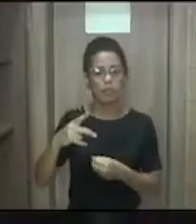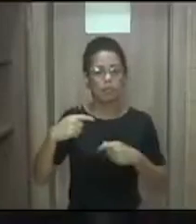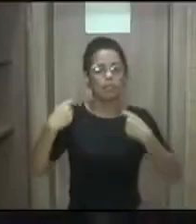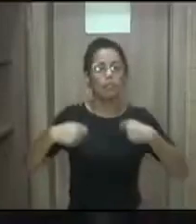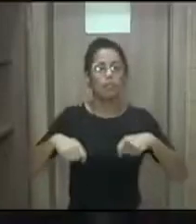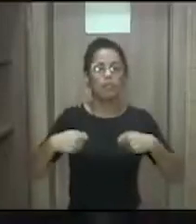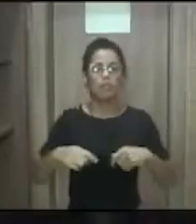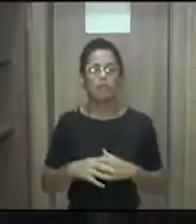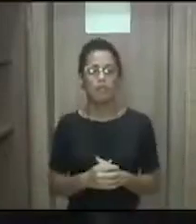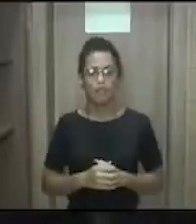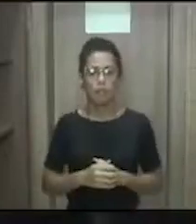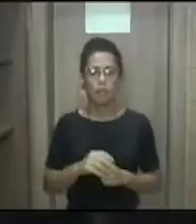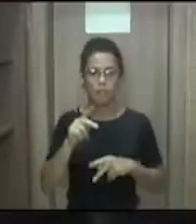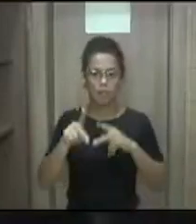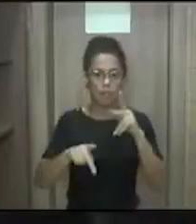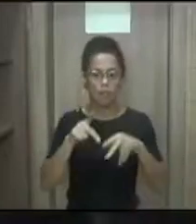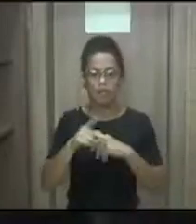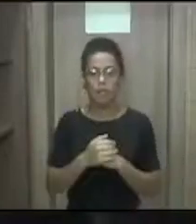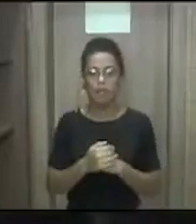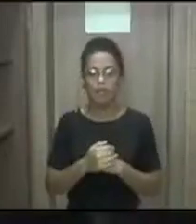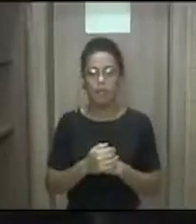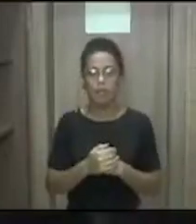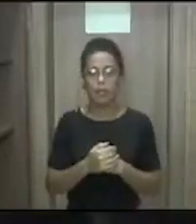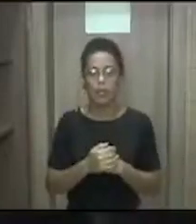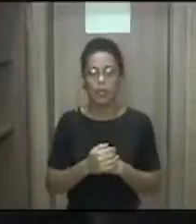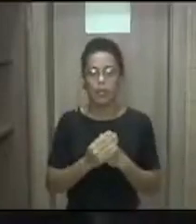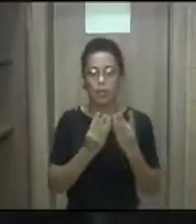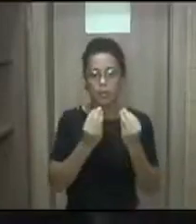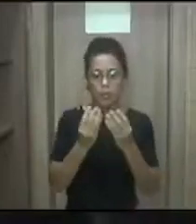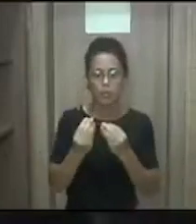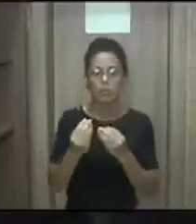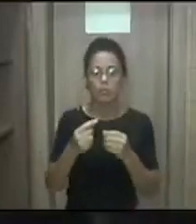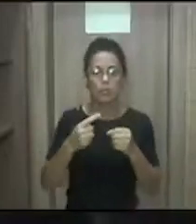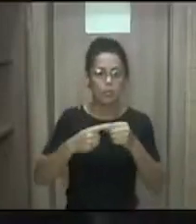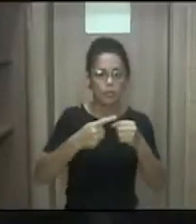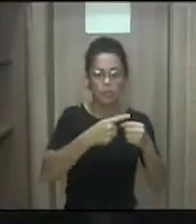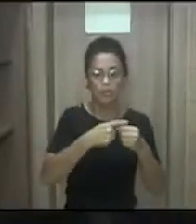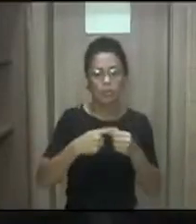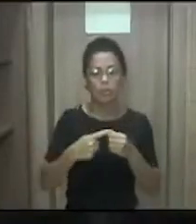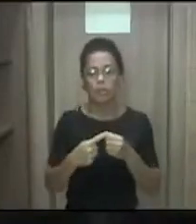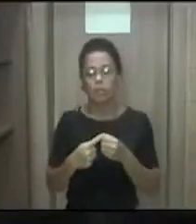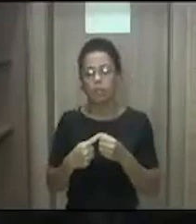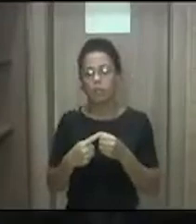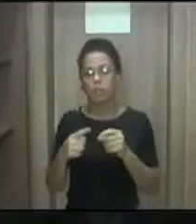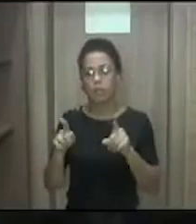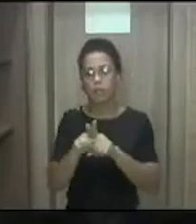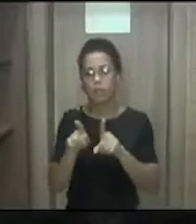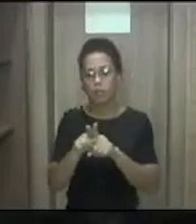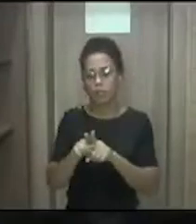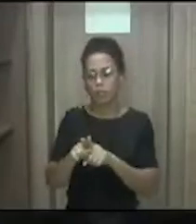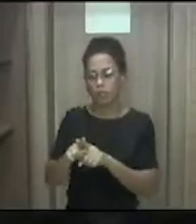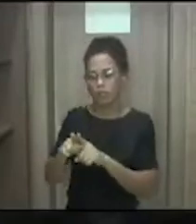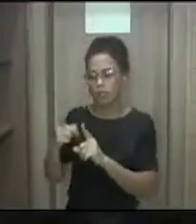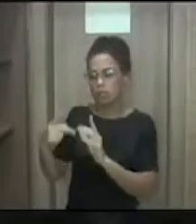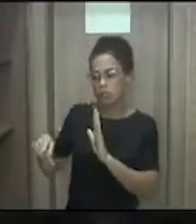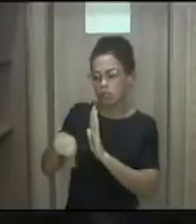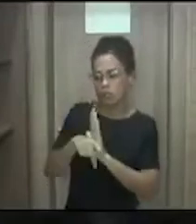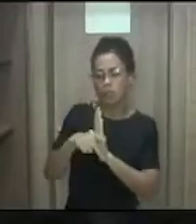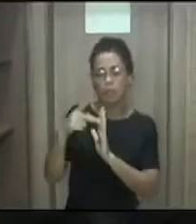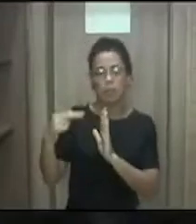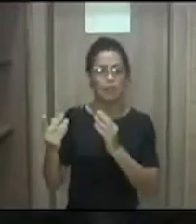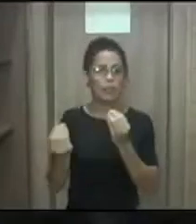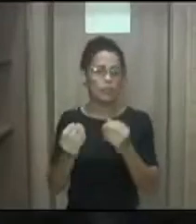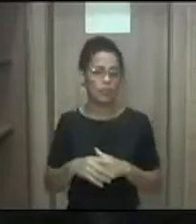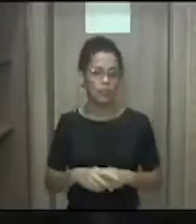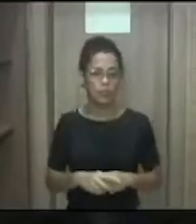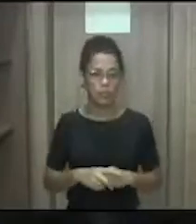população. Muitos municípios, nem a lista era organizada, não tinha um critério de priorização. Então,